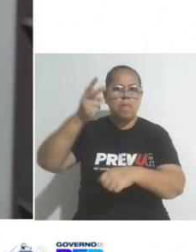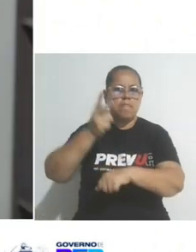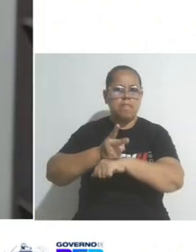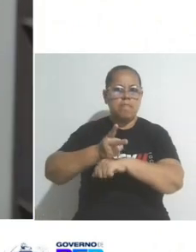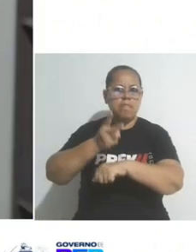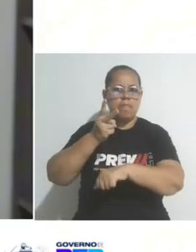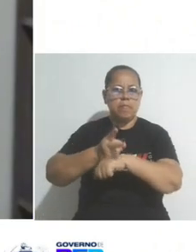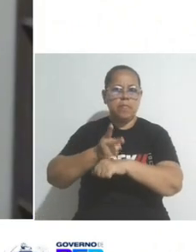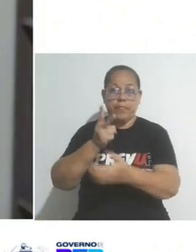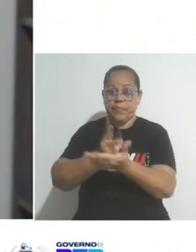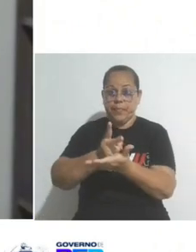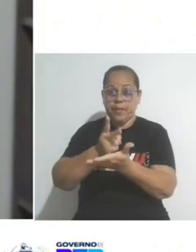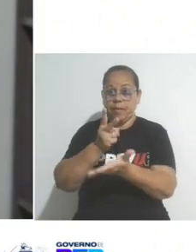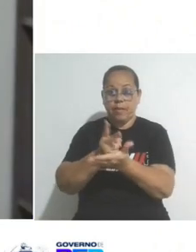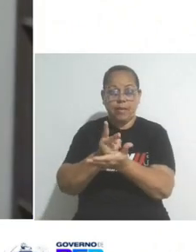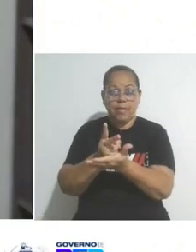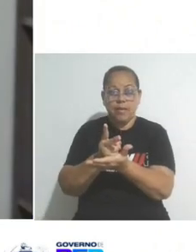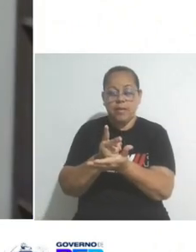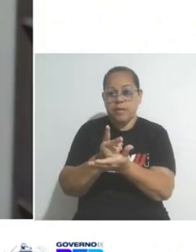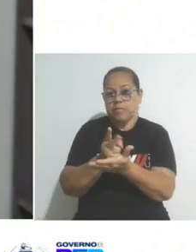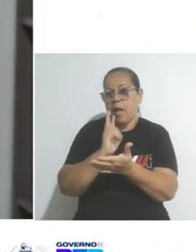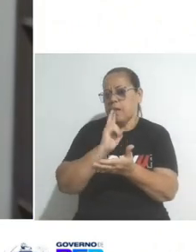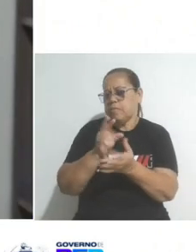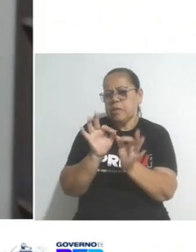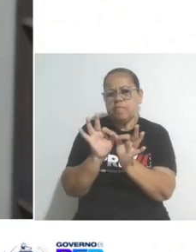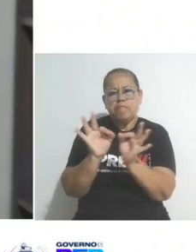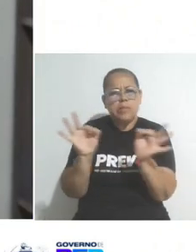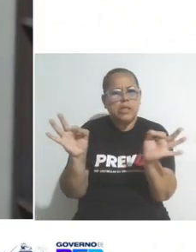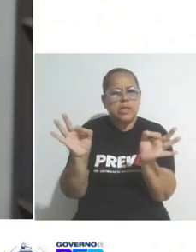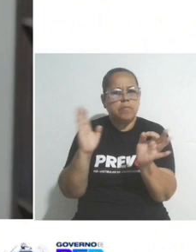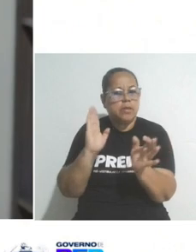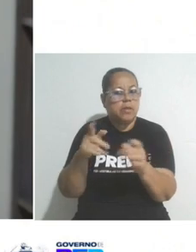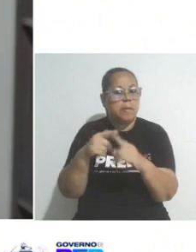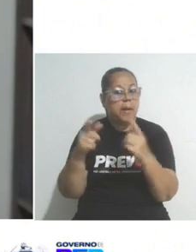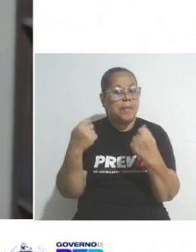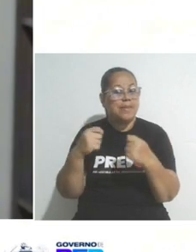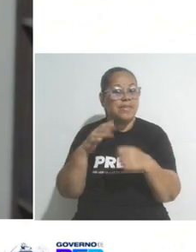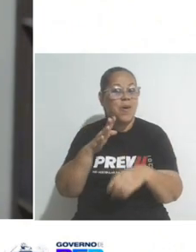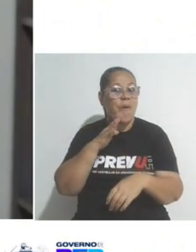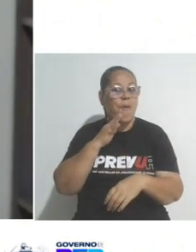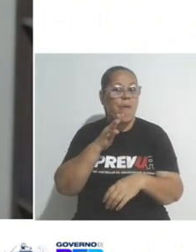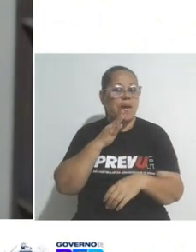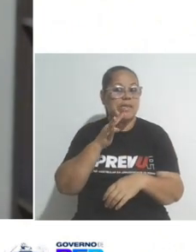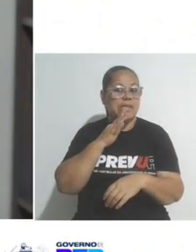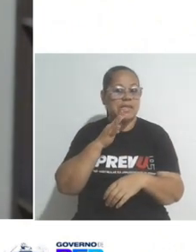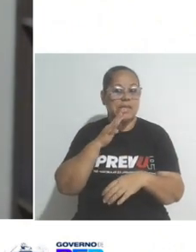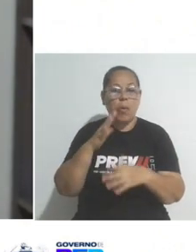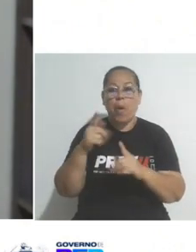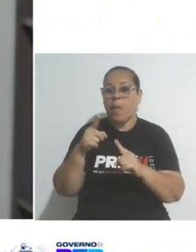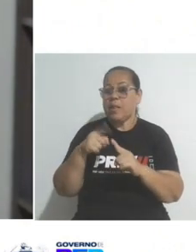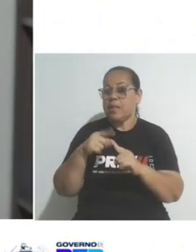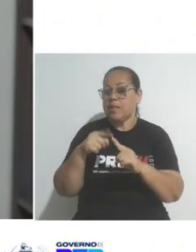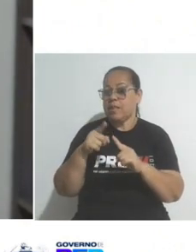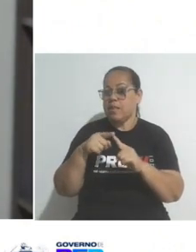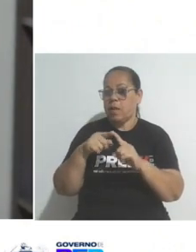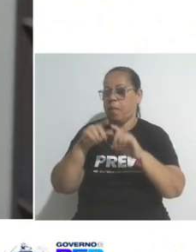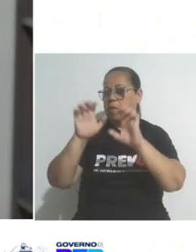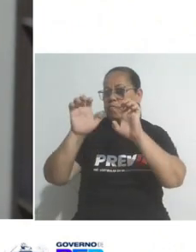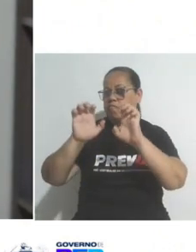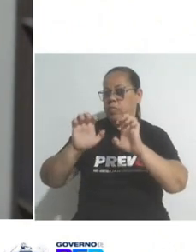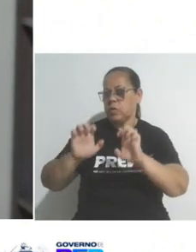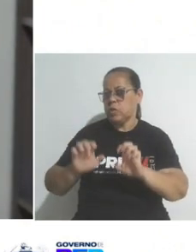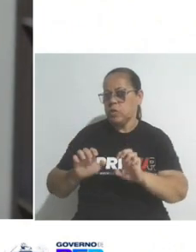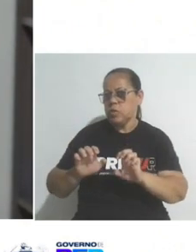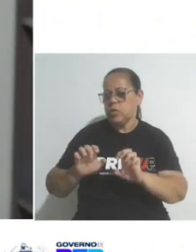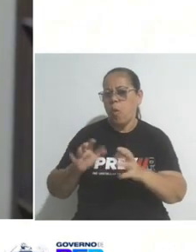dada de forma simples e direta mas para isso a gente precisa primeiro conhecer em que tipo de estrutura